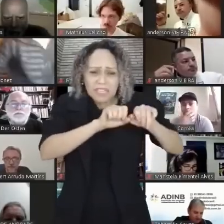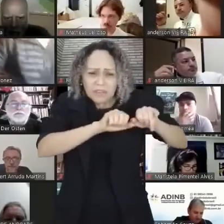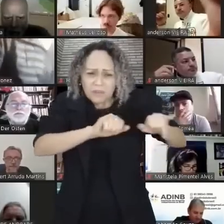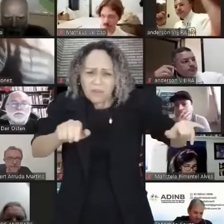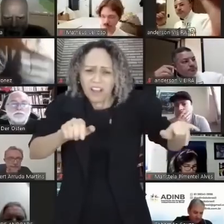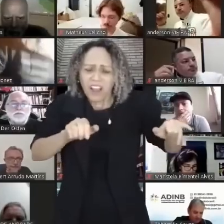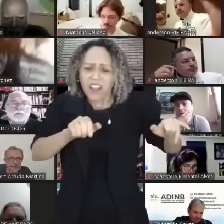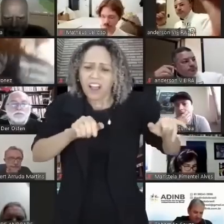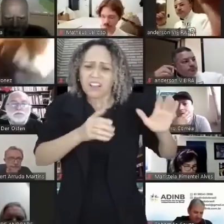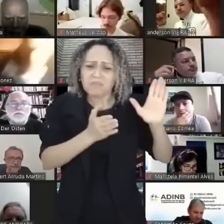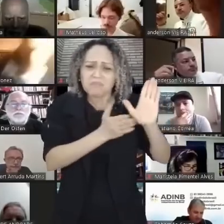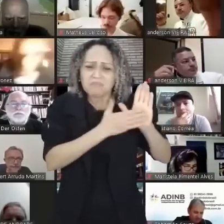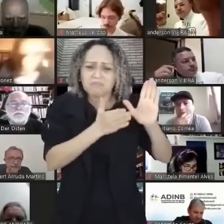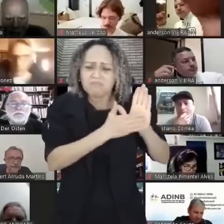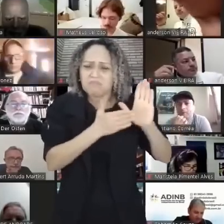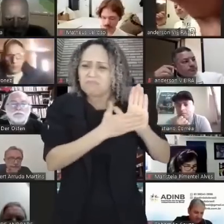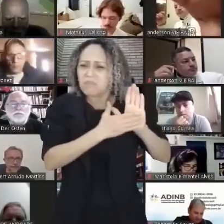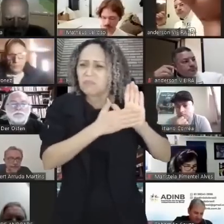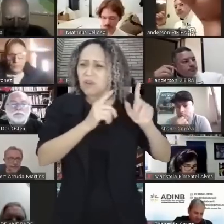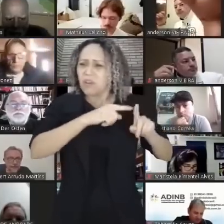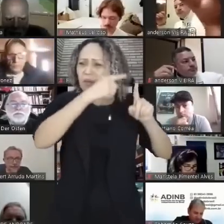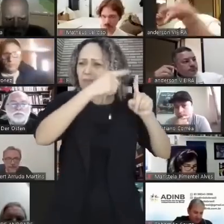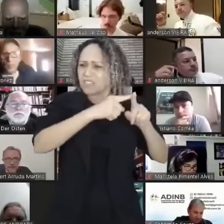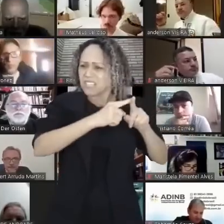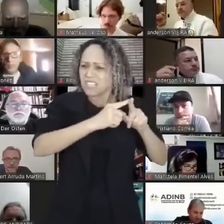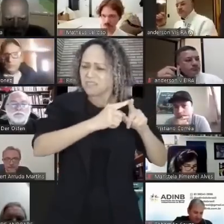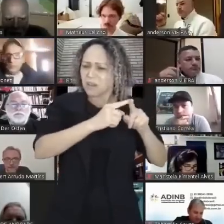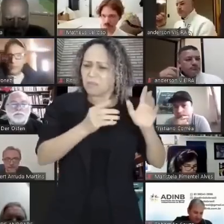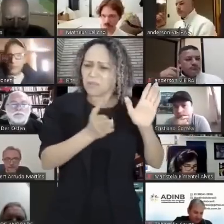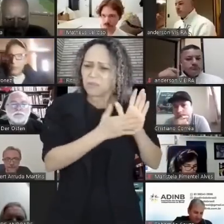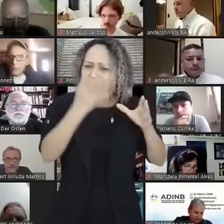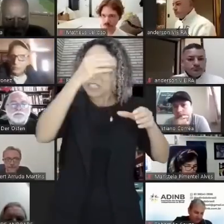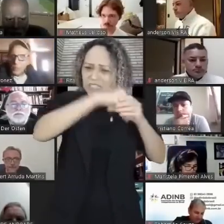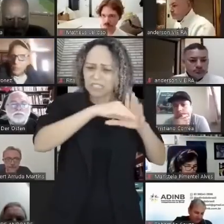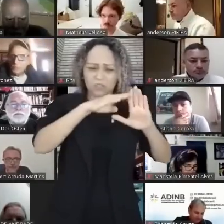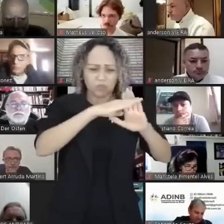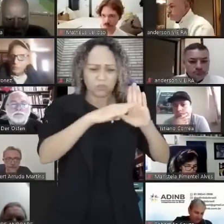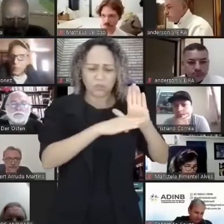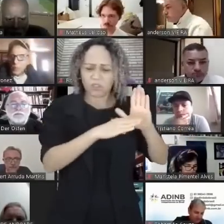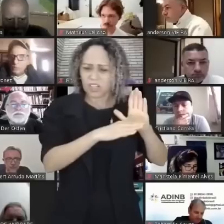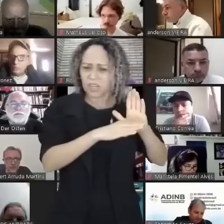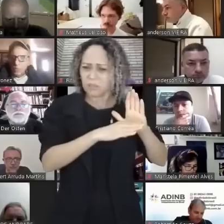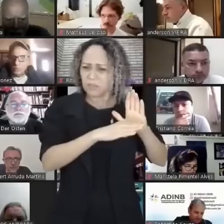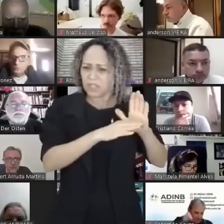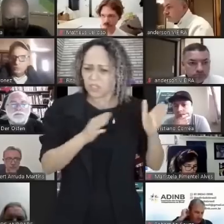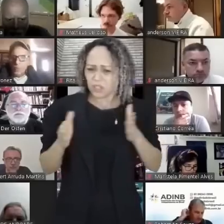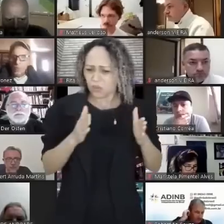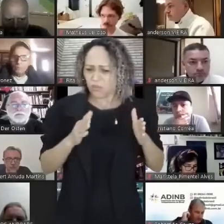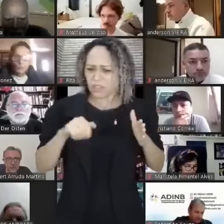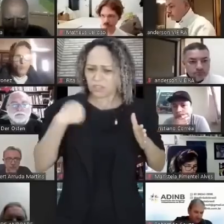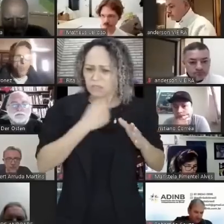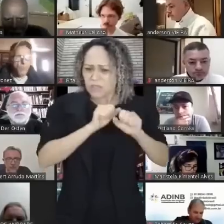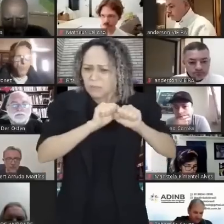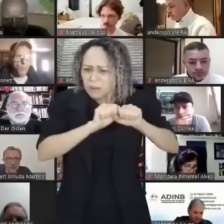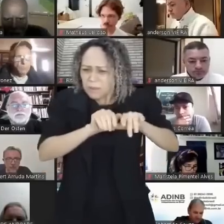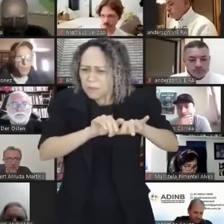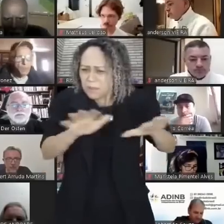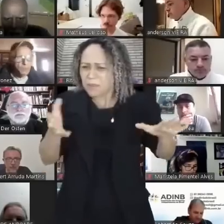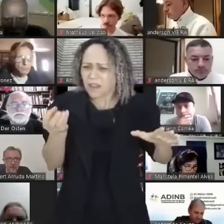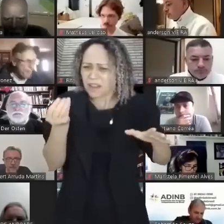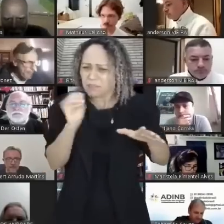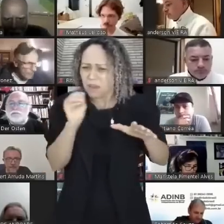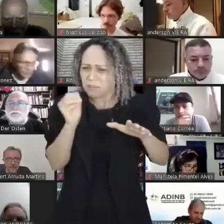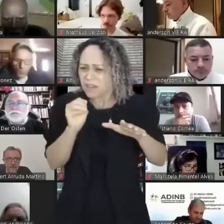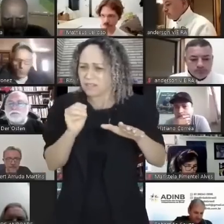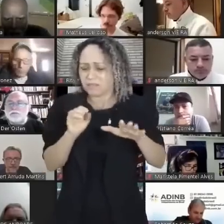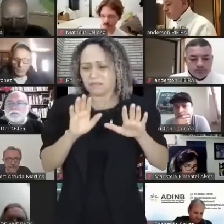no programa de governo parte das coisas que nós já fizemos é preciso que a gente por cada resposta uma